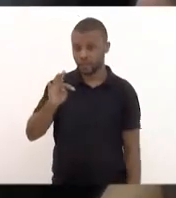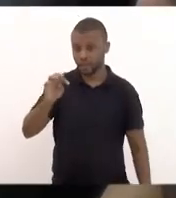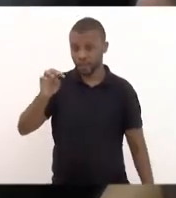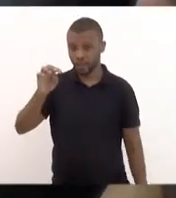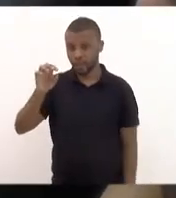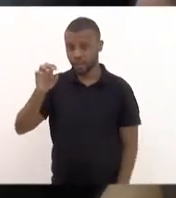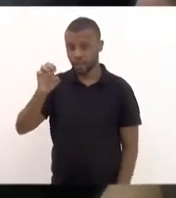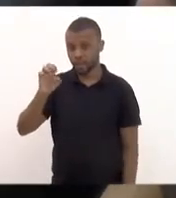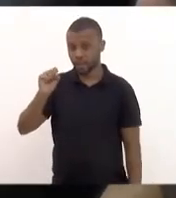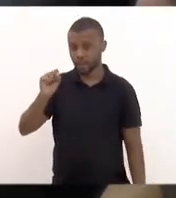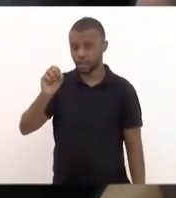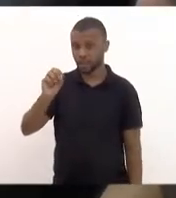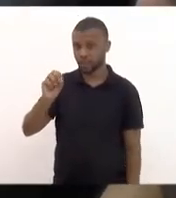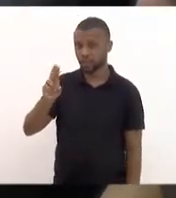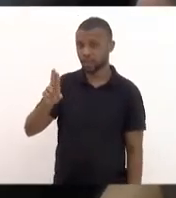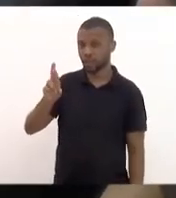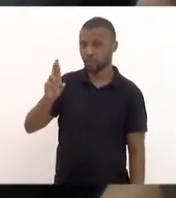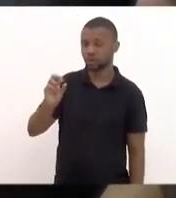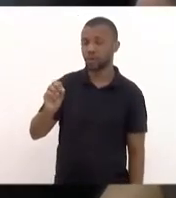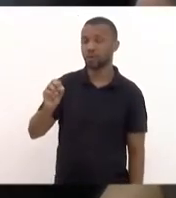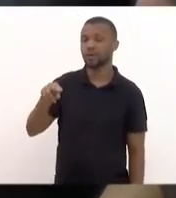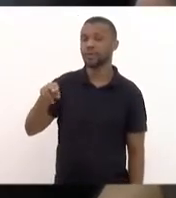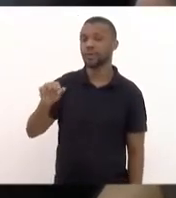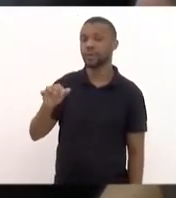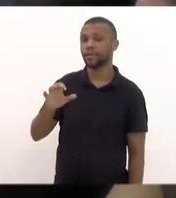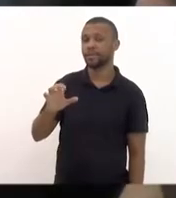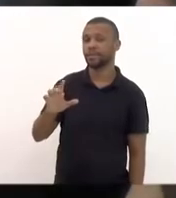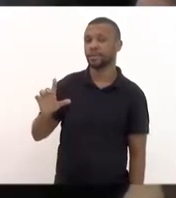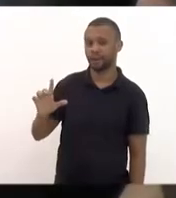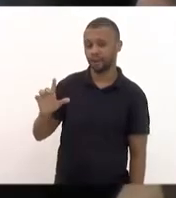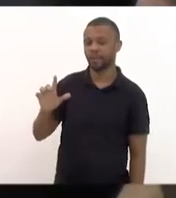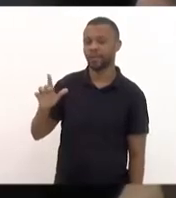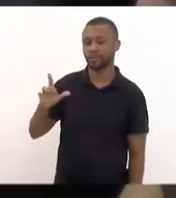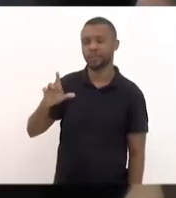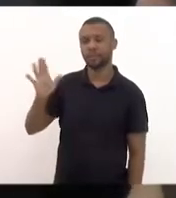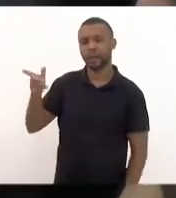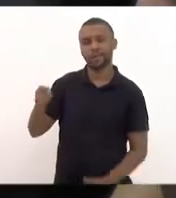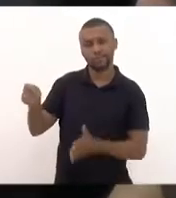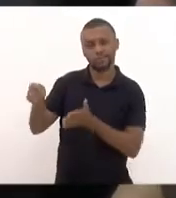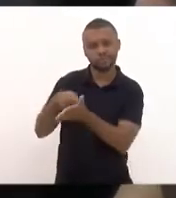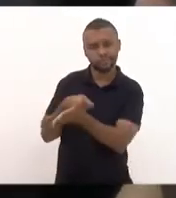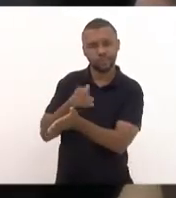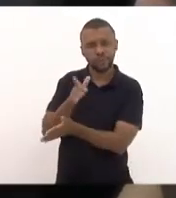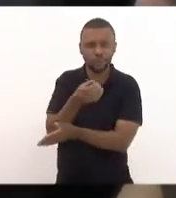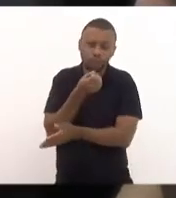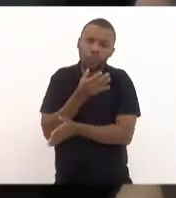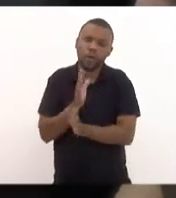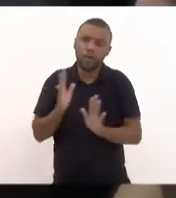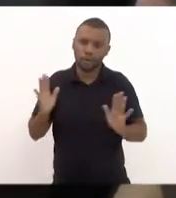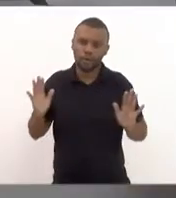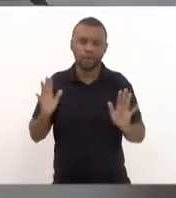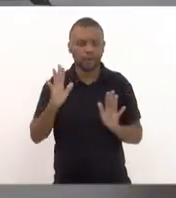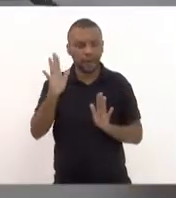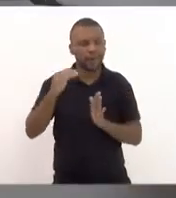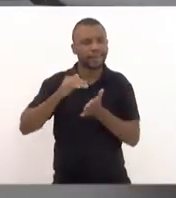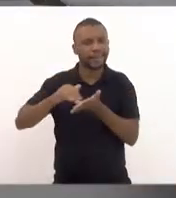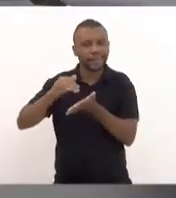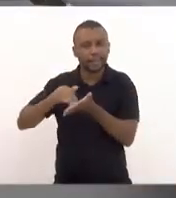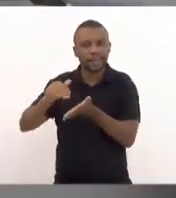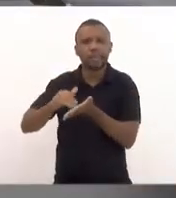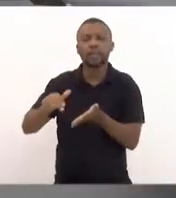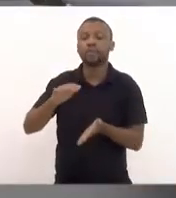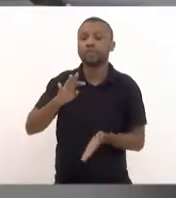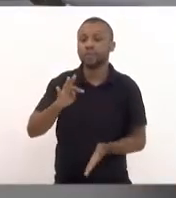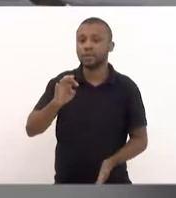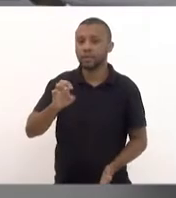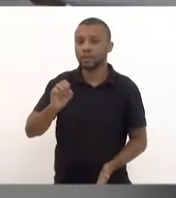né? Tá? E os nossos talibãs lá do... Talibãs anti-Estado, viu, ali, uma lá da Secretaria do Tesouro Nacional, parece que já